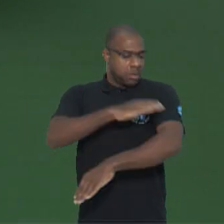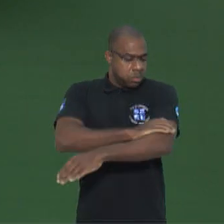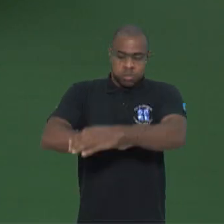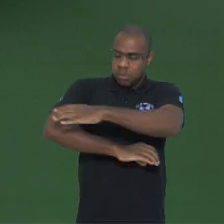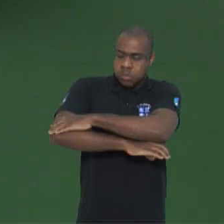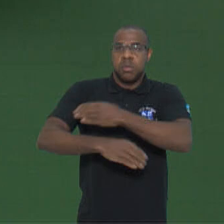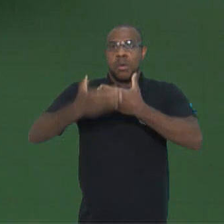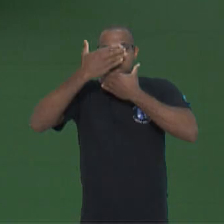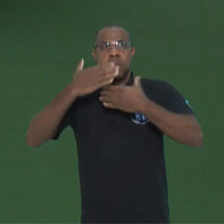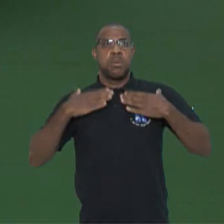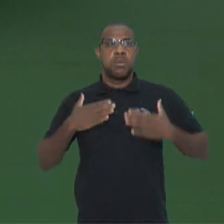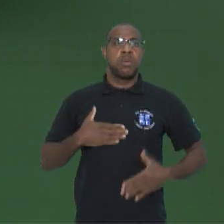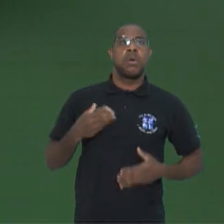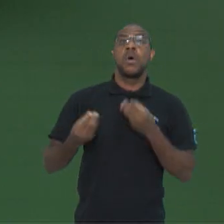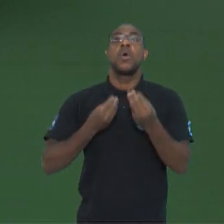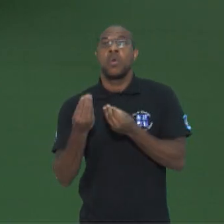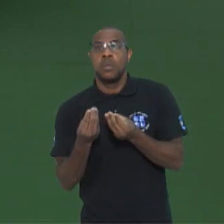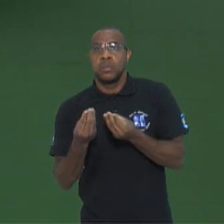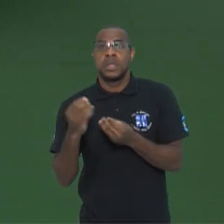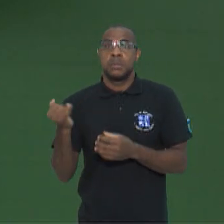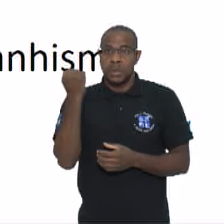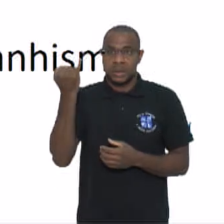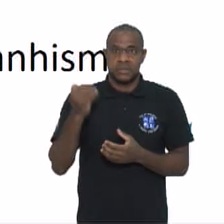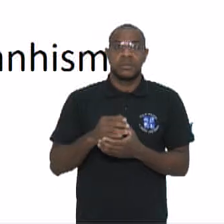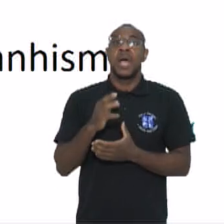perguntas, responda aí no seu caderno e a gente já volta.